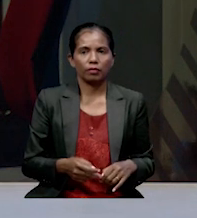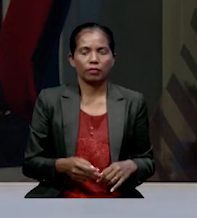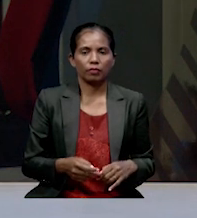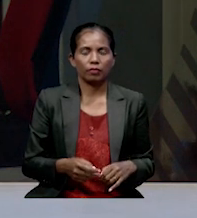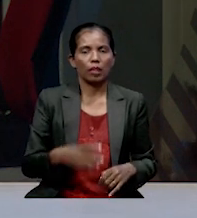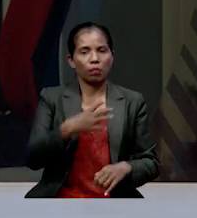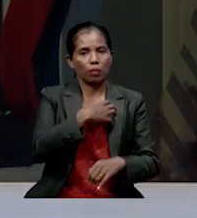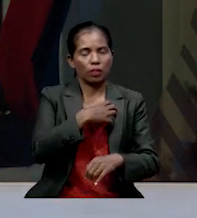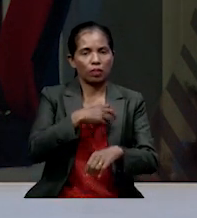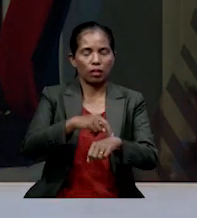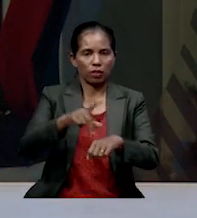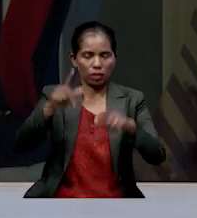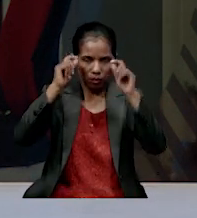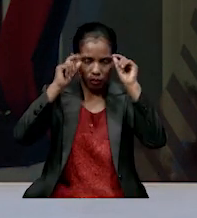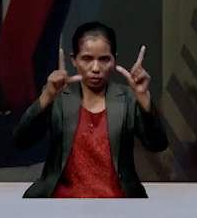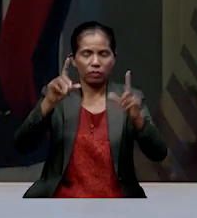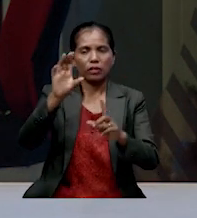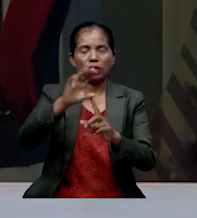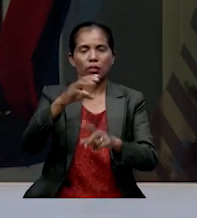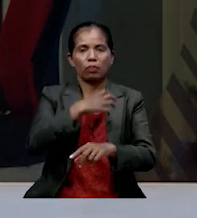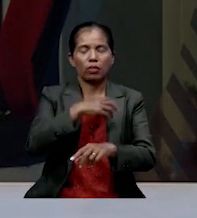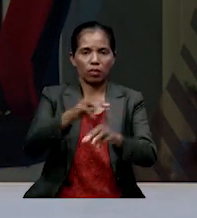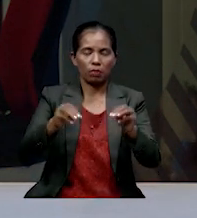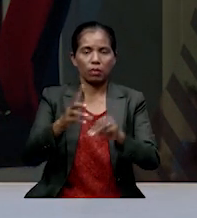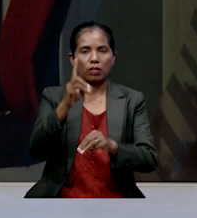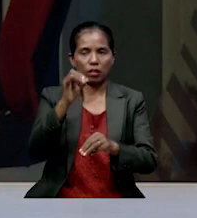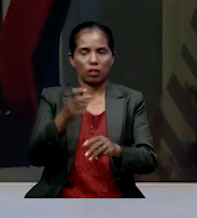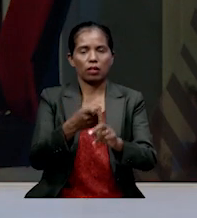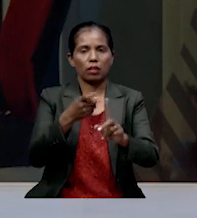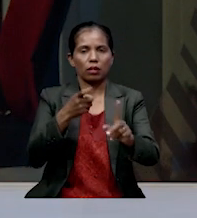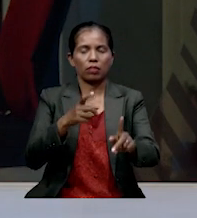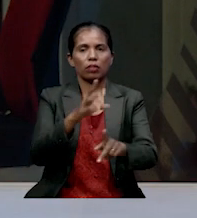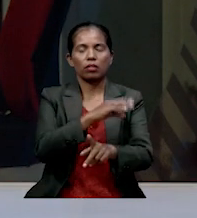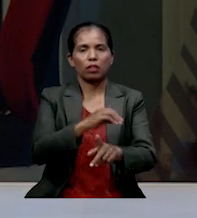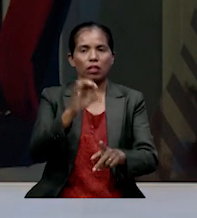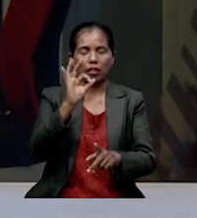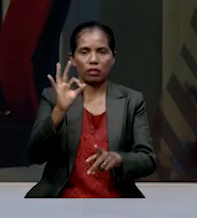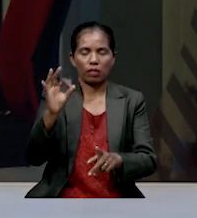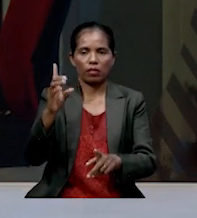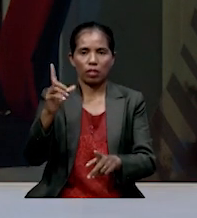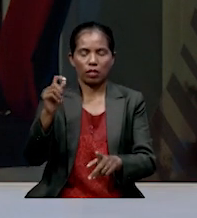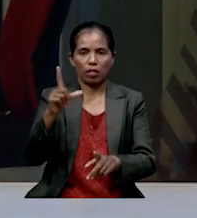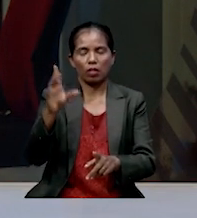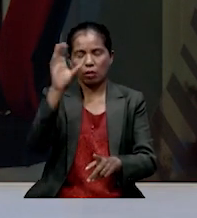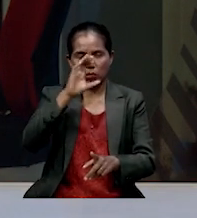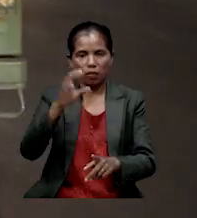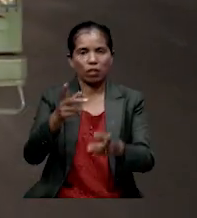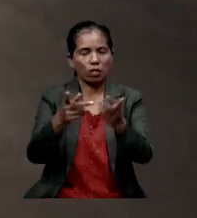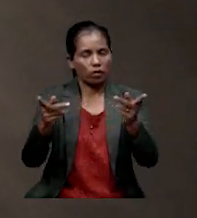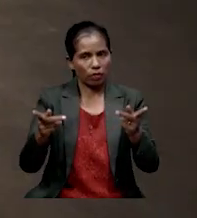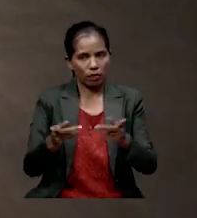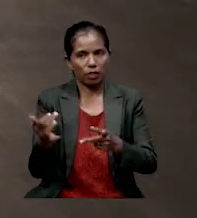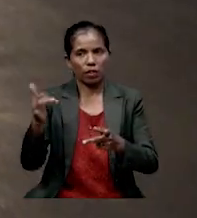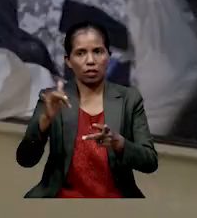Polícia Nacional Timor-Leste, Comando Município de Ili, liu-se operação conjunta ao Comando FFDTL, identifica ona área